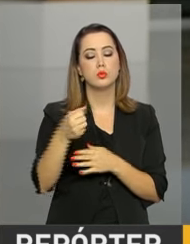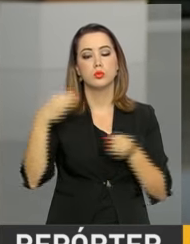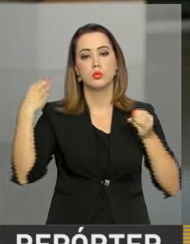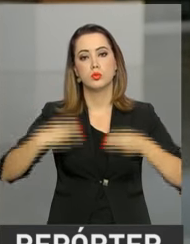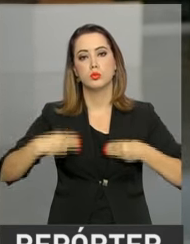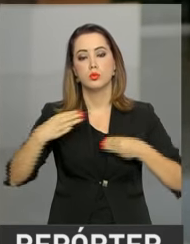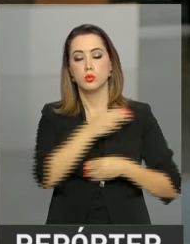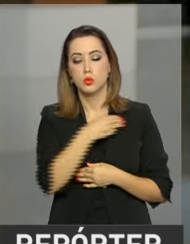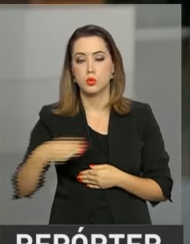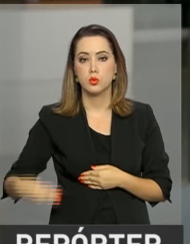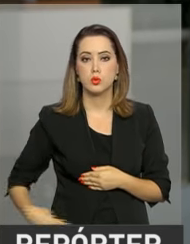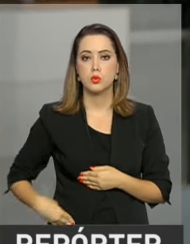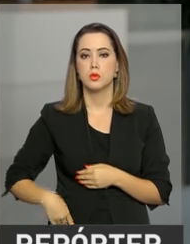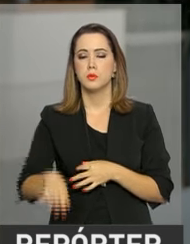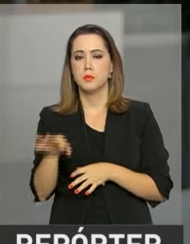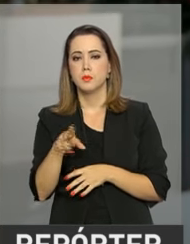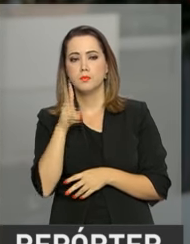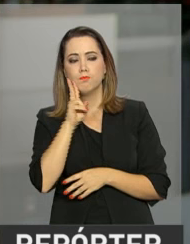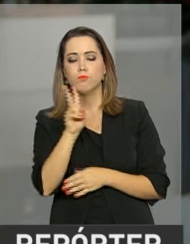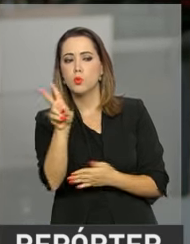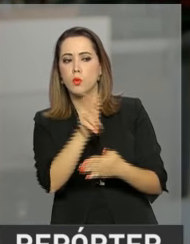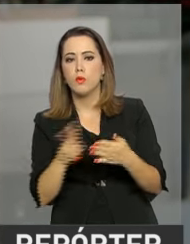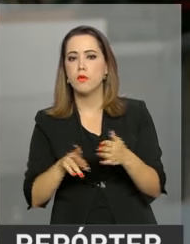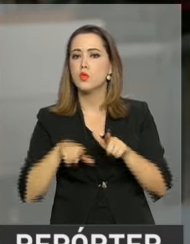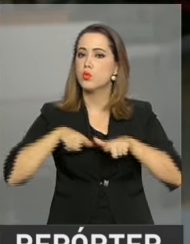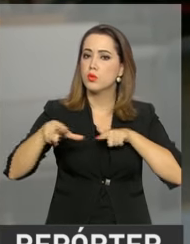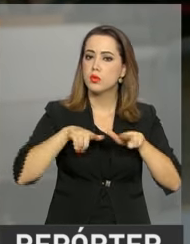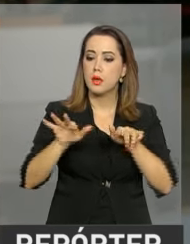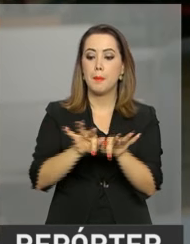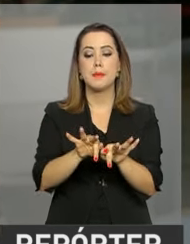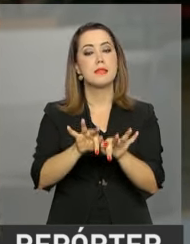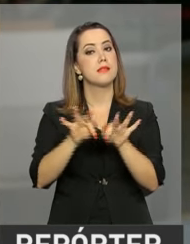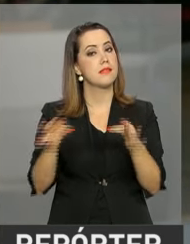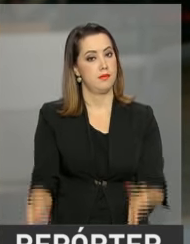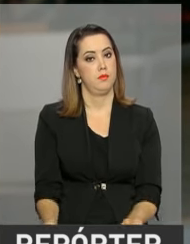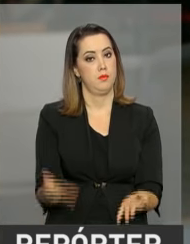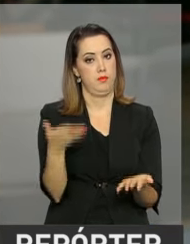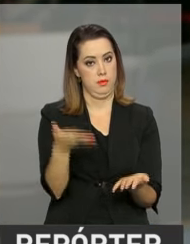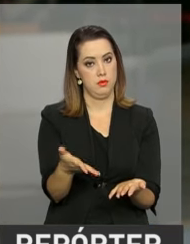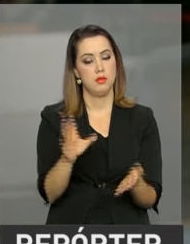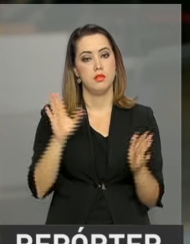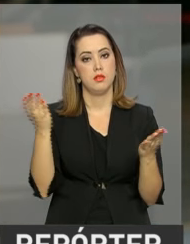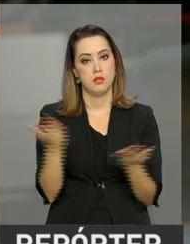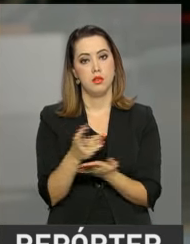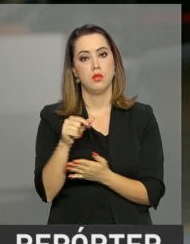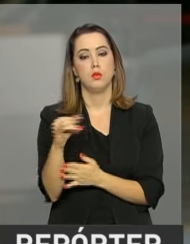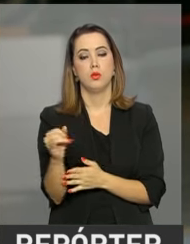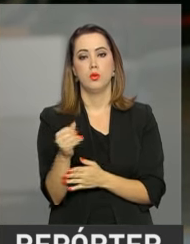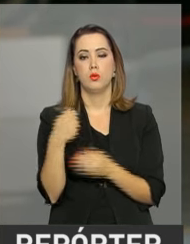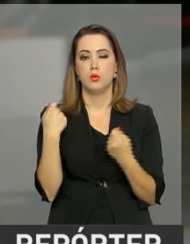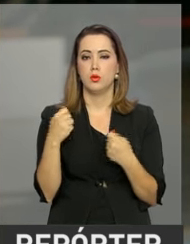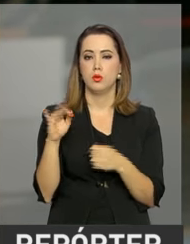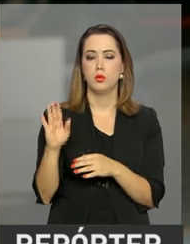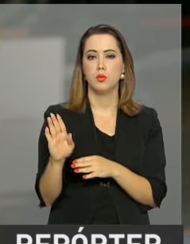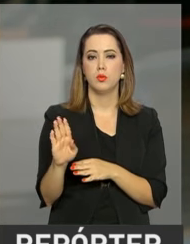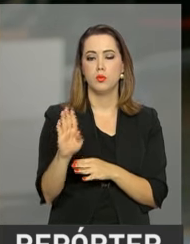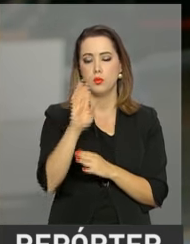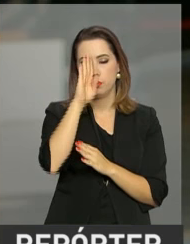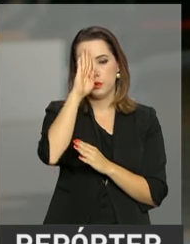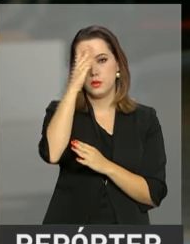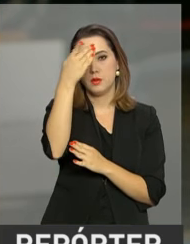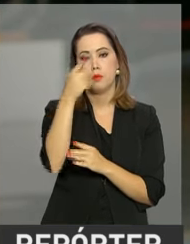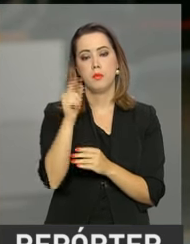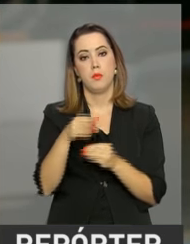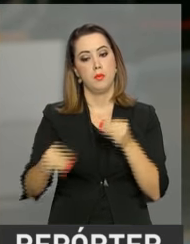processos para diminuir a burocracia nos Ministérios e a prioridade para o governo agora é a proposta de emenda constituição que regula os